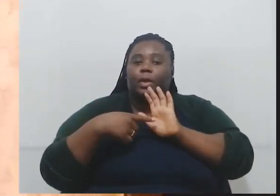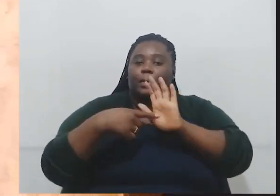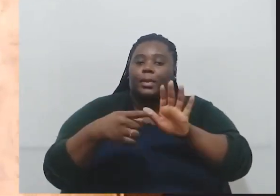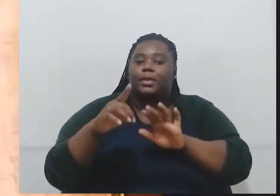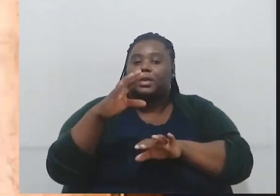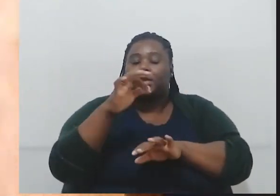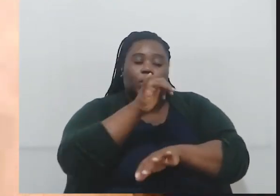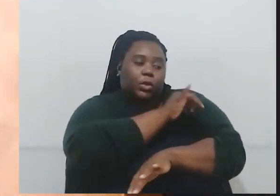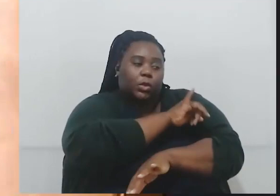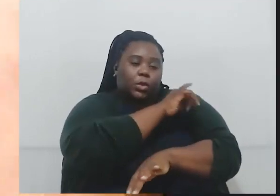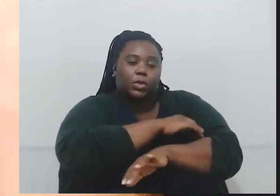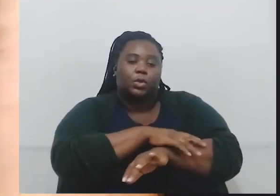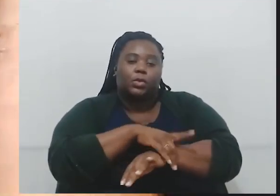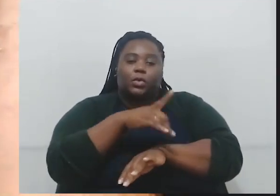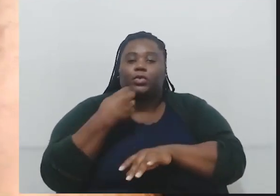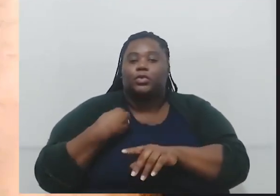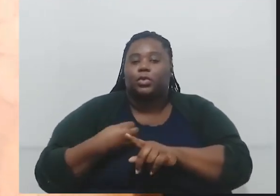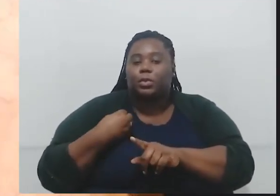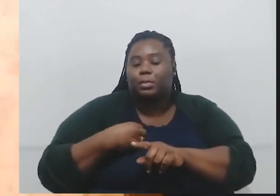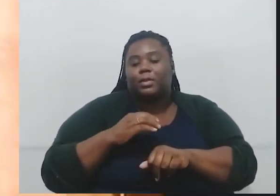importantíssima, sobrevivente